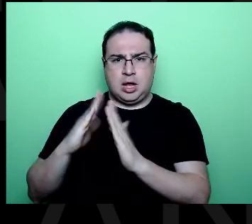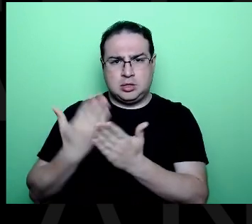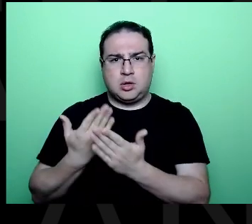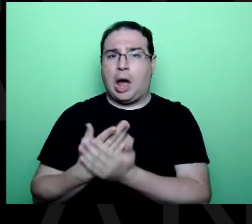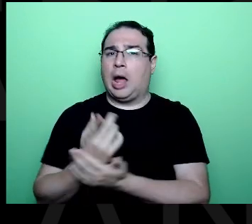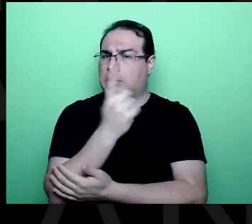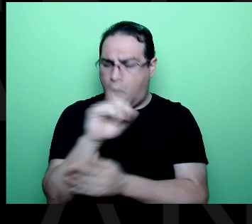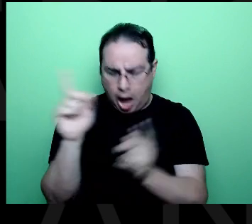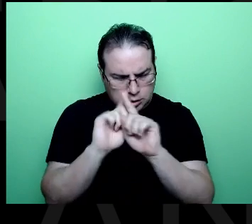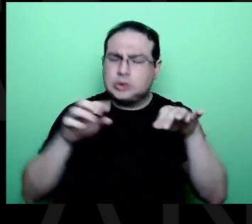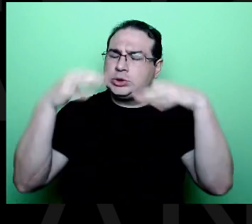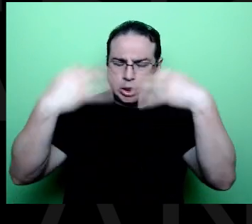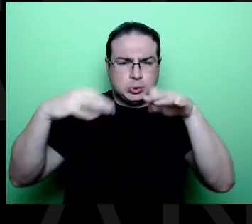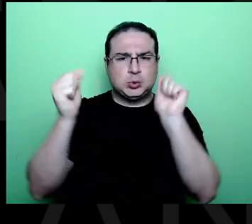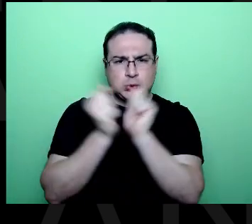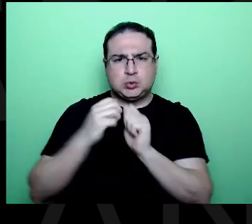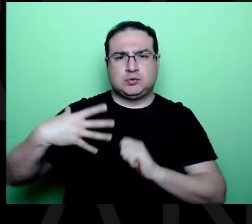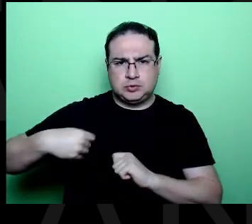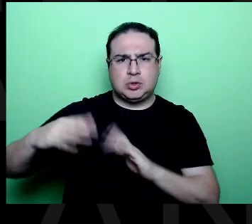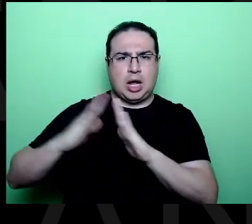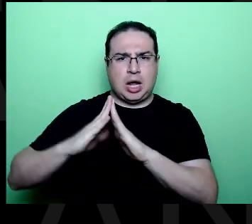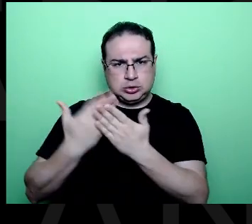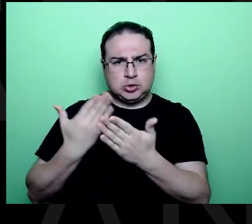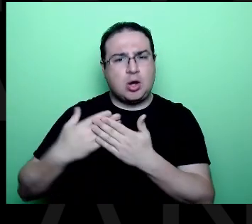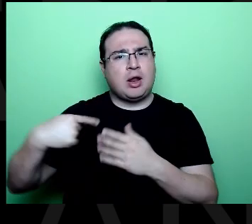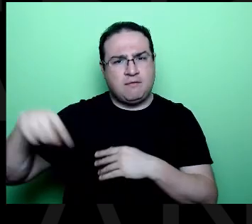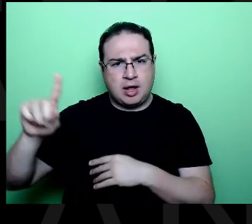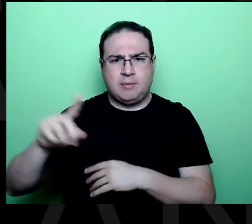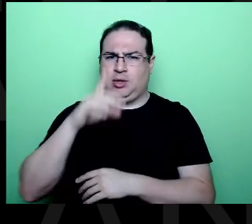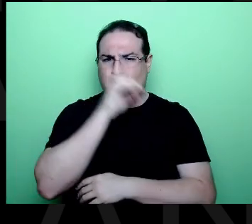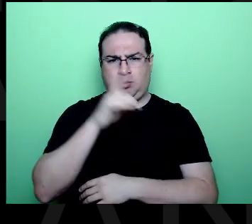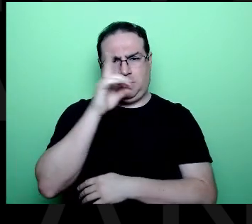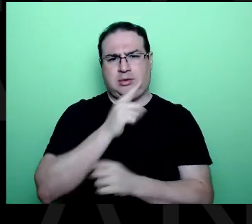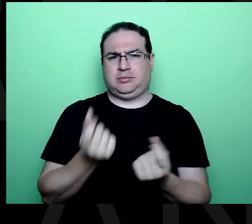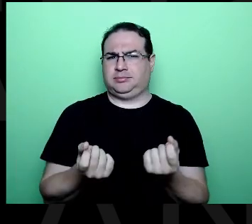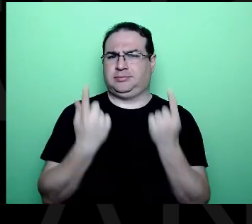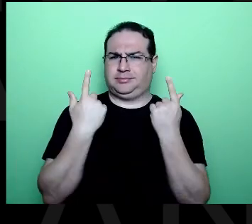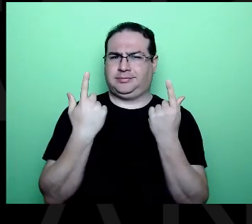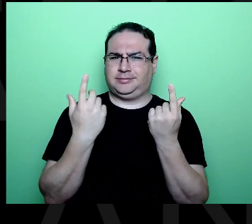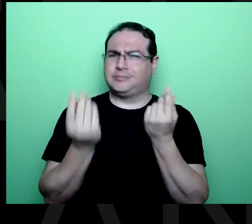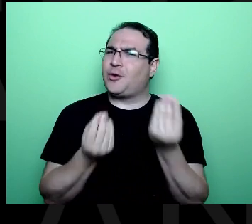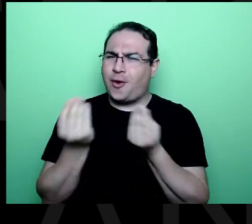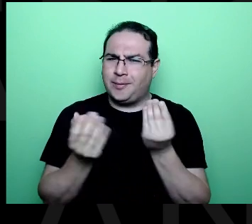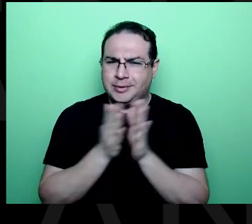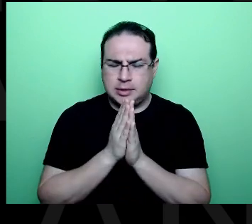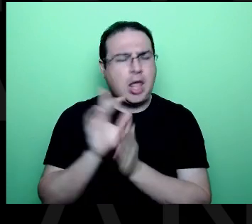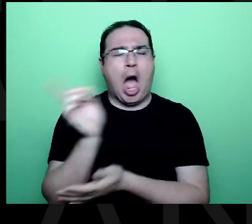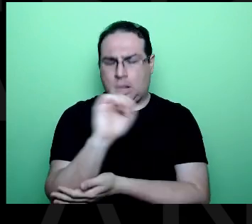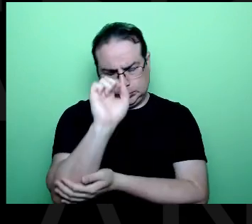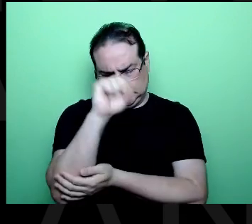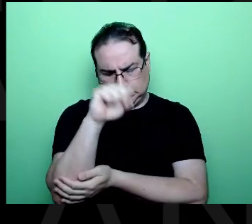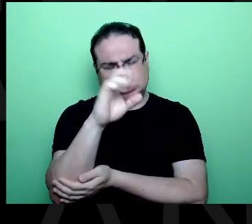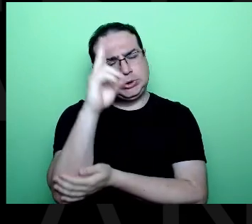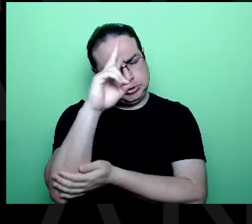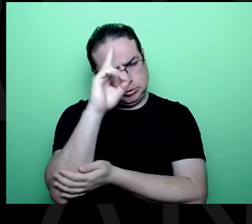levado os seus filhos para a escola. Não, foi no, não tenho certeza. Tenho certeza. Que foi numa...